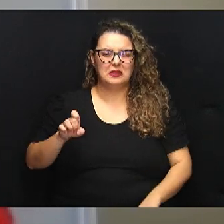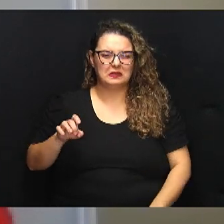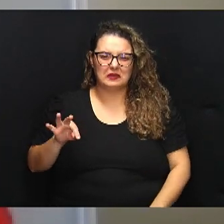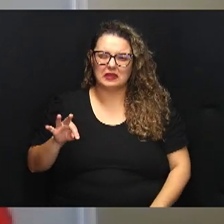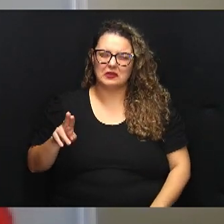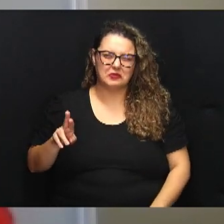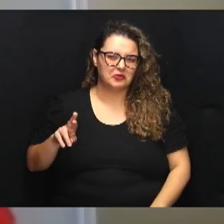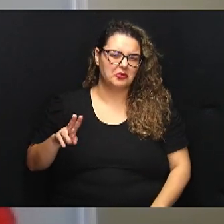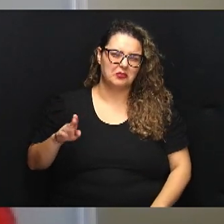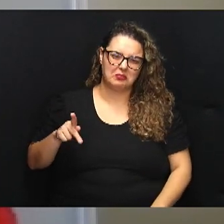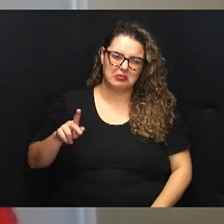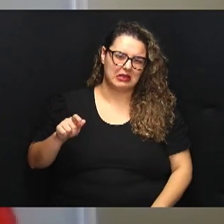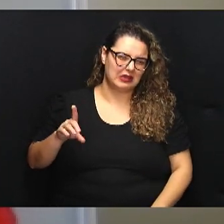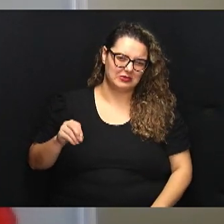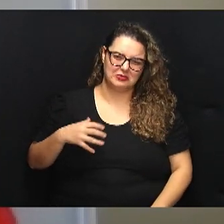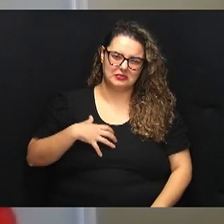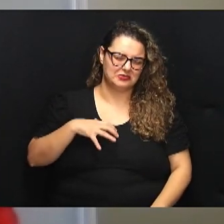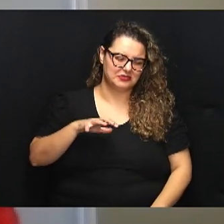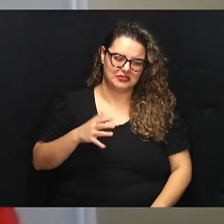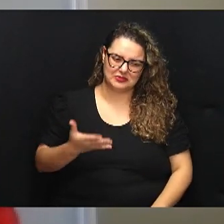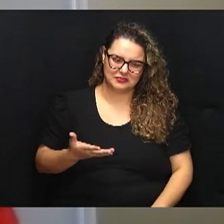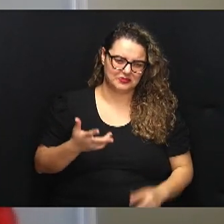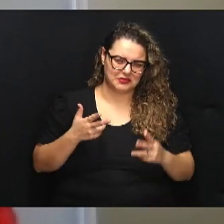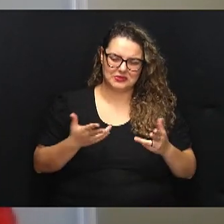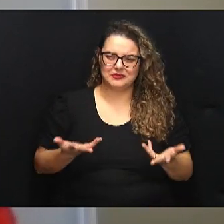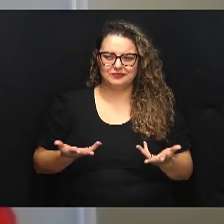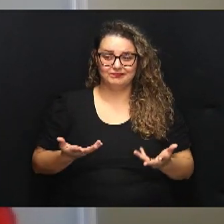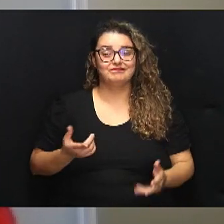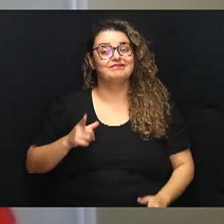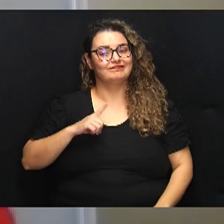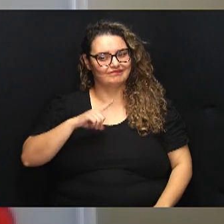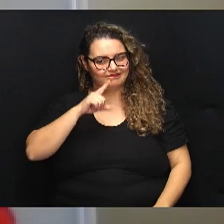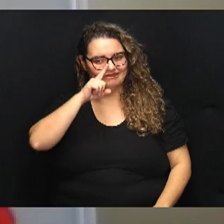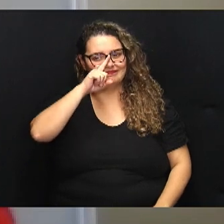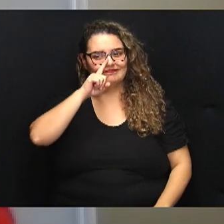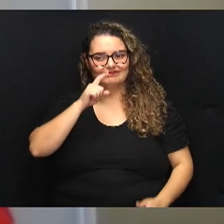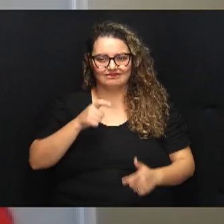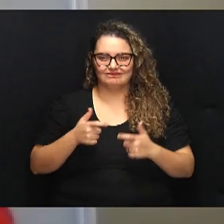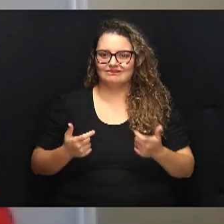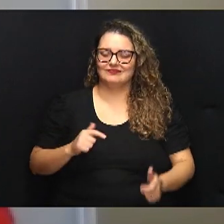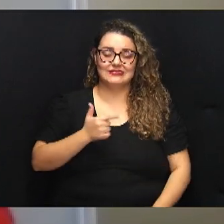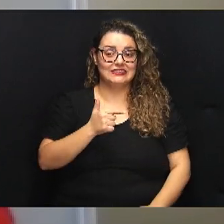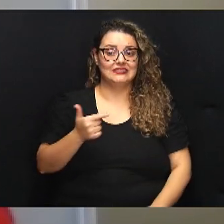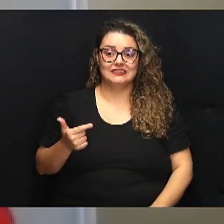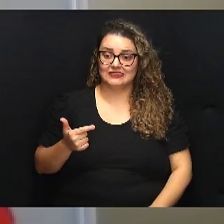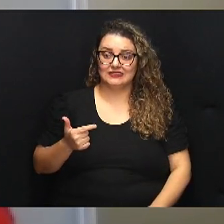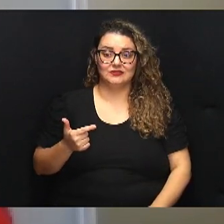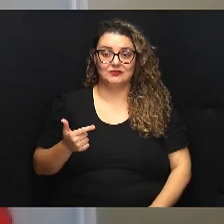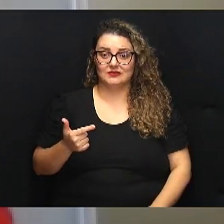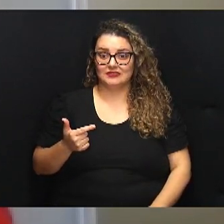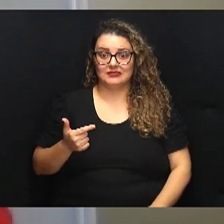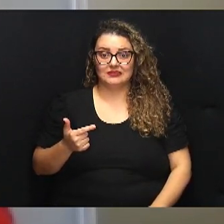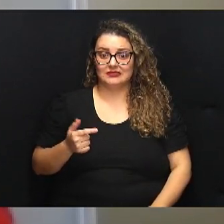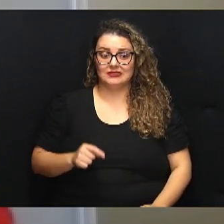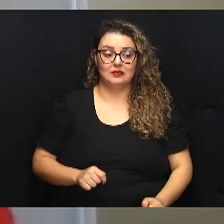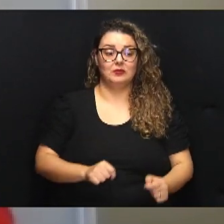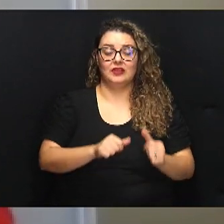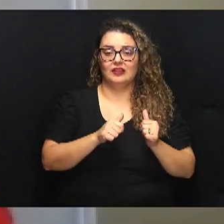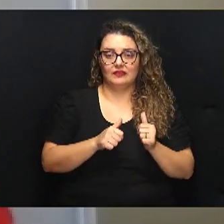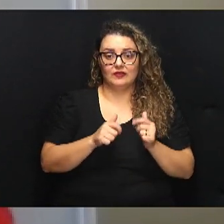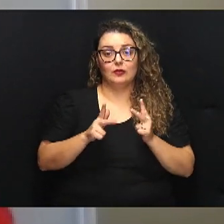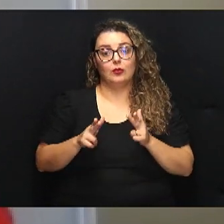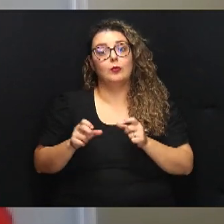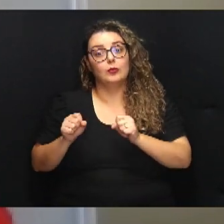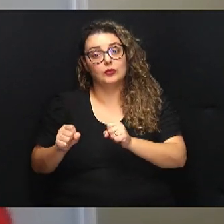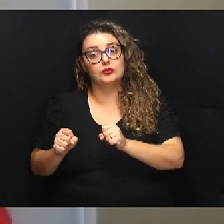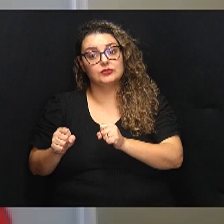como ele está, existe um risco grande de não ser tão benéfico quanto poderia